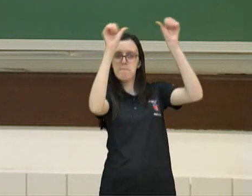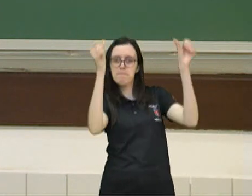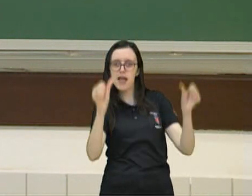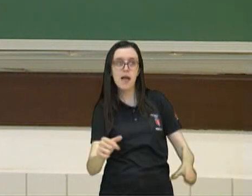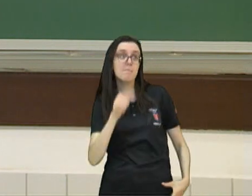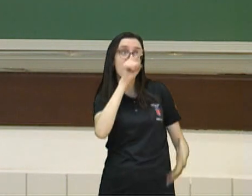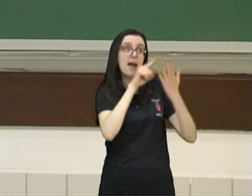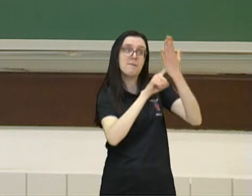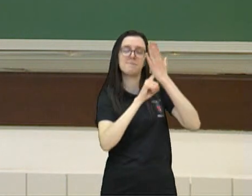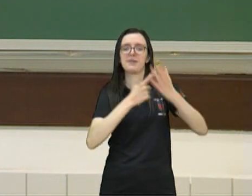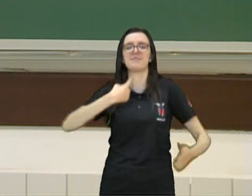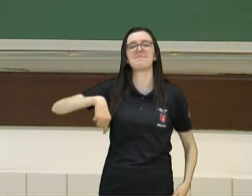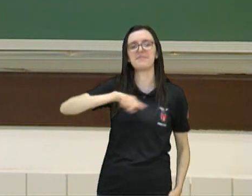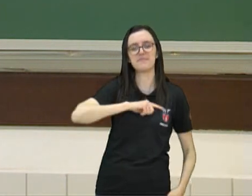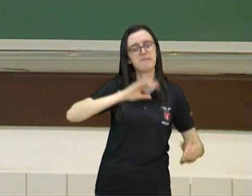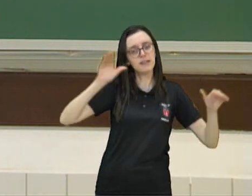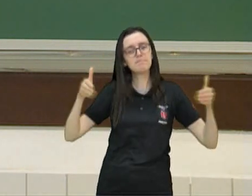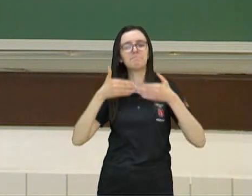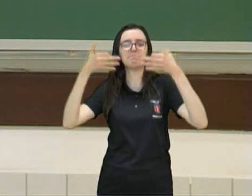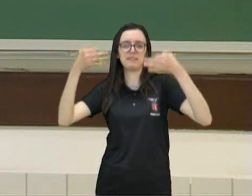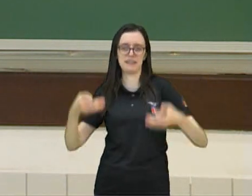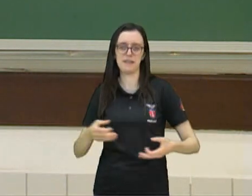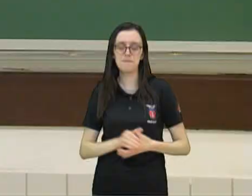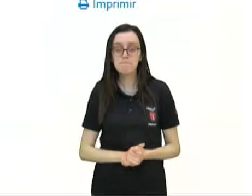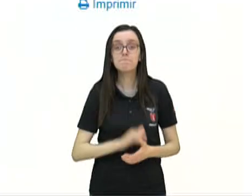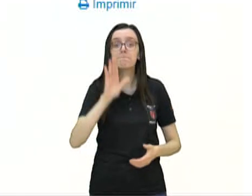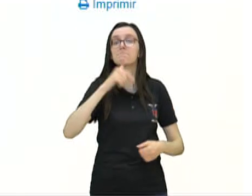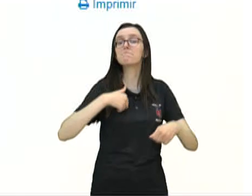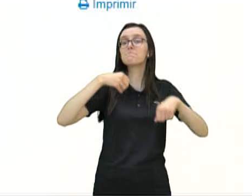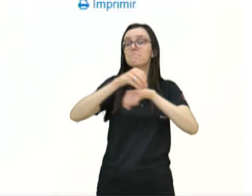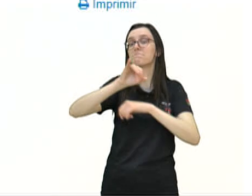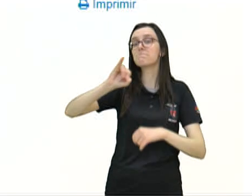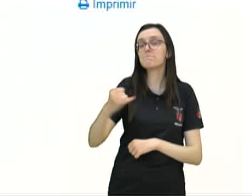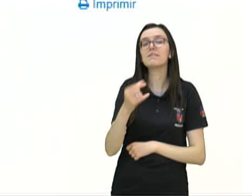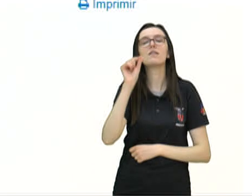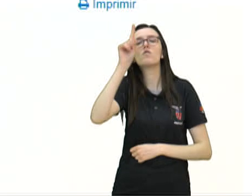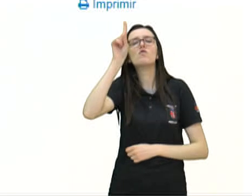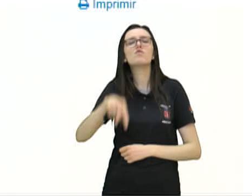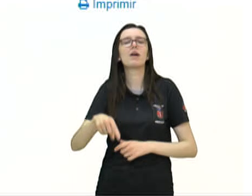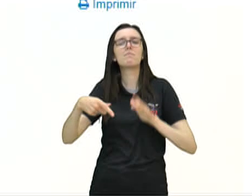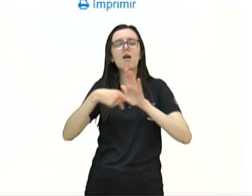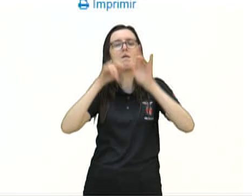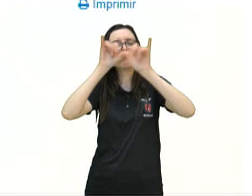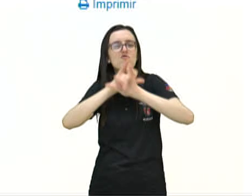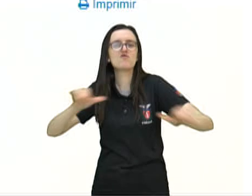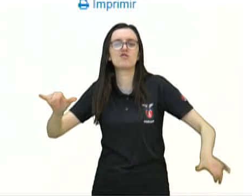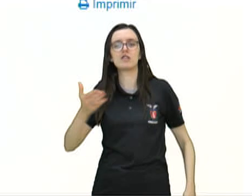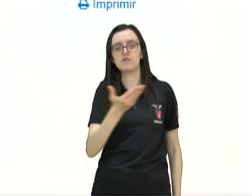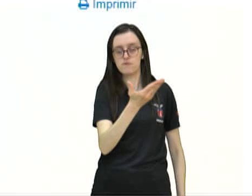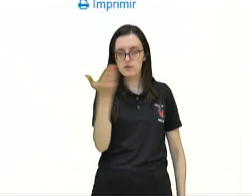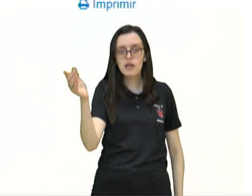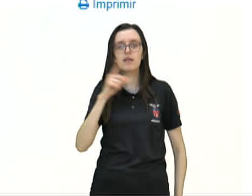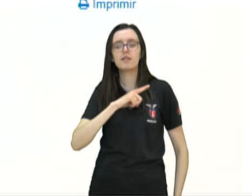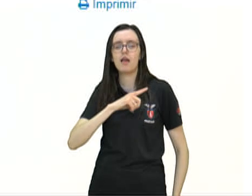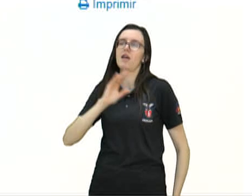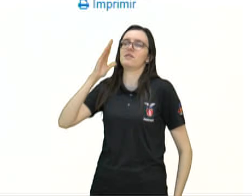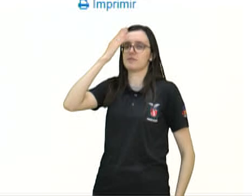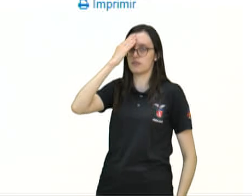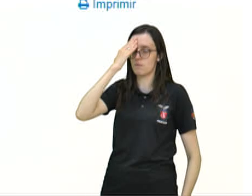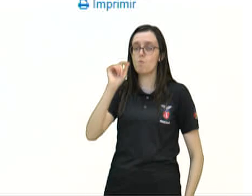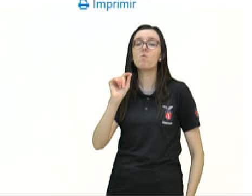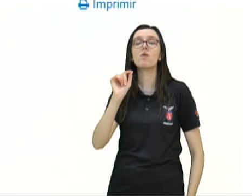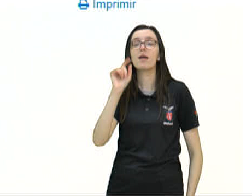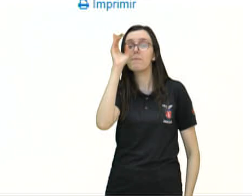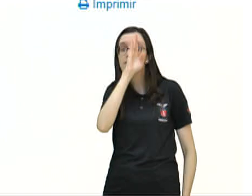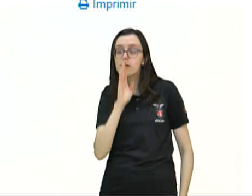pode oferecer de acordo com o nosso mapa. Trouxe aqui só o título de uma notícia para vocês terem esse conhecimento, que o